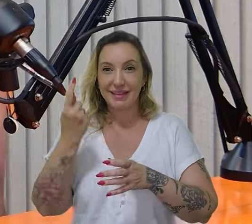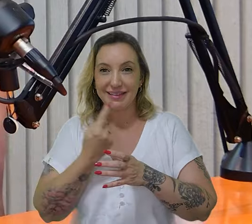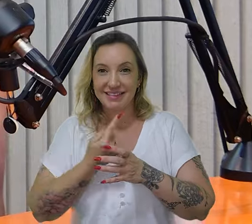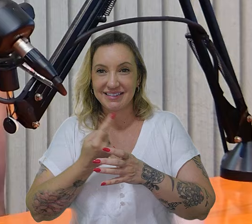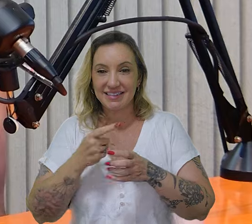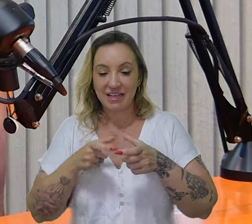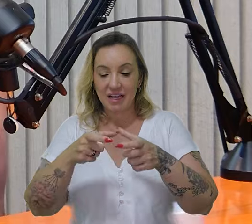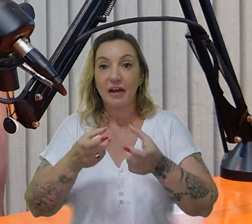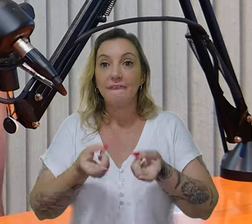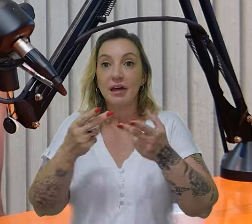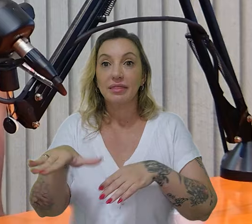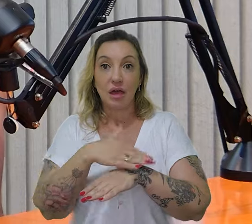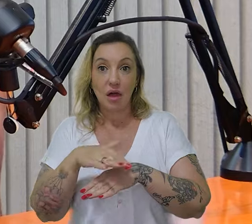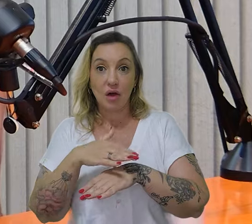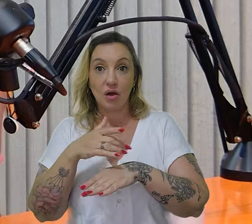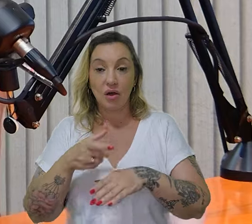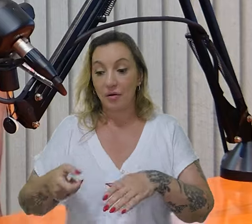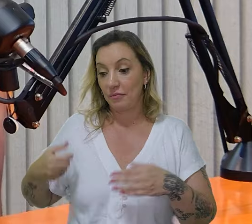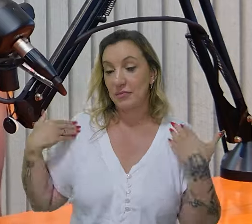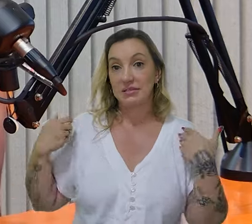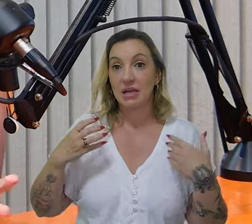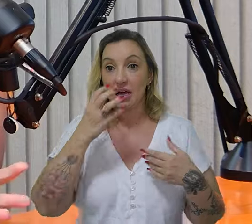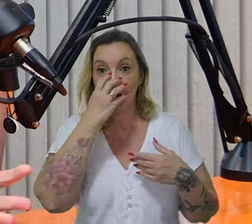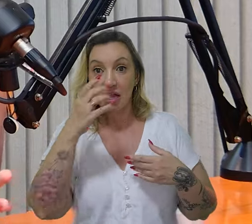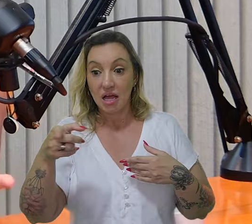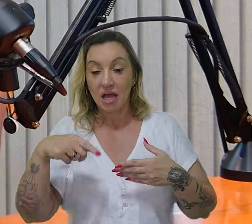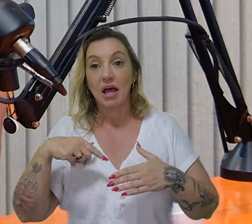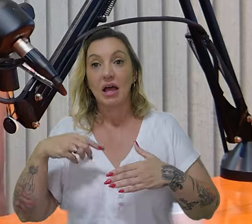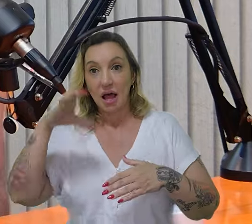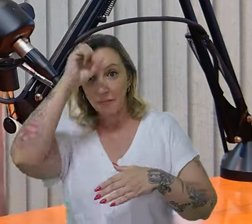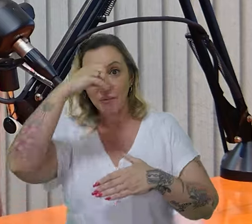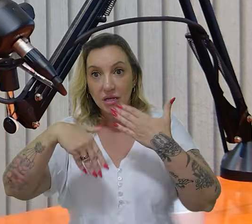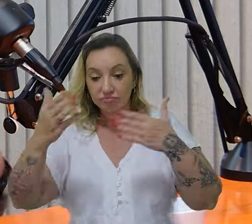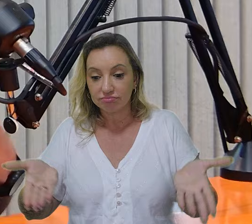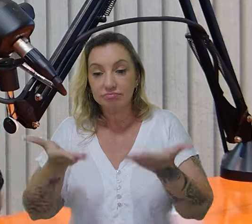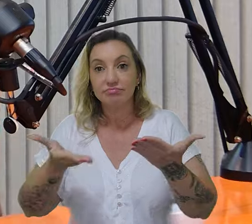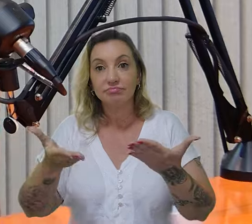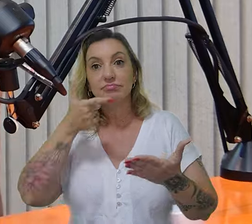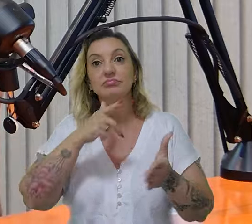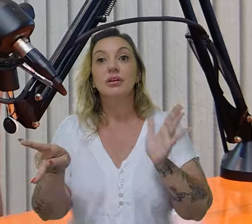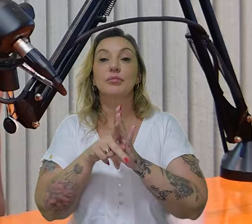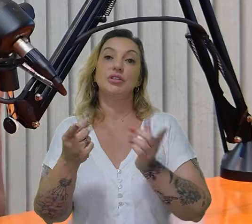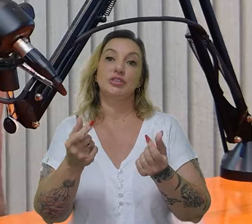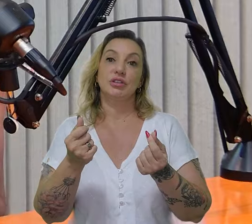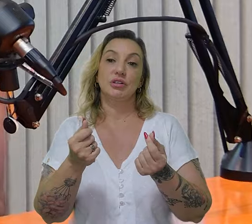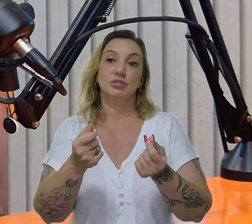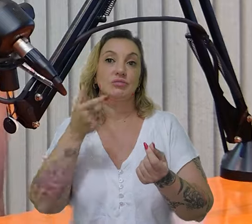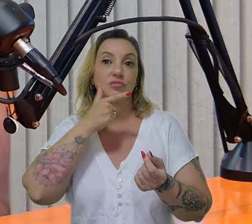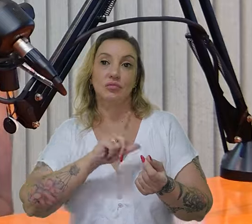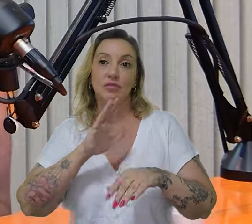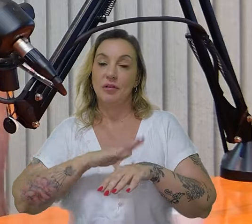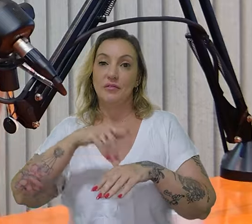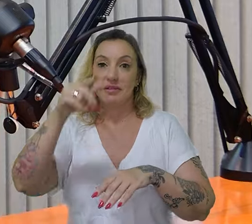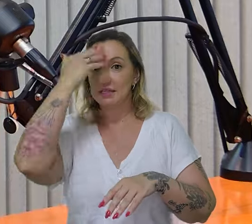Donuts e vão vender na Rua vão andar com cachorro vão ser elas são empreendedoras elas são estimuladas a ganhar seu próprio dinheiro dá um jeito vai fazer